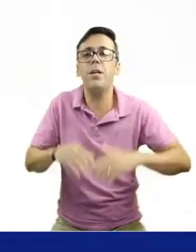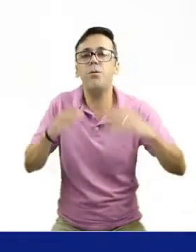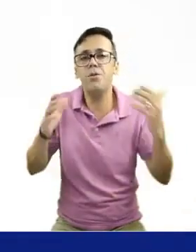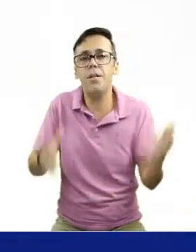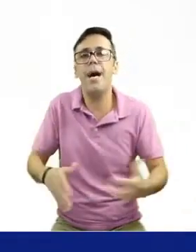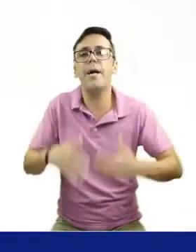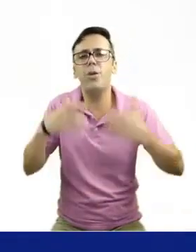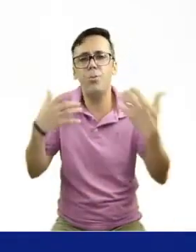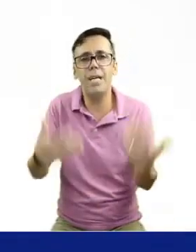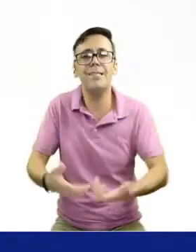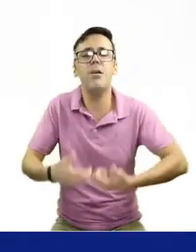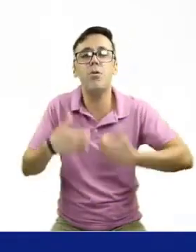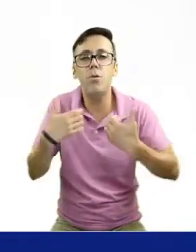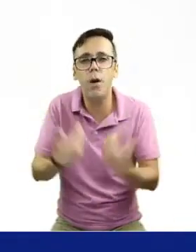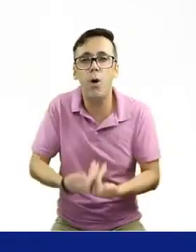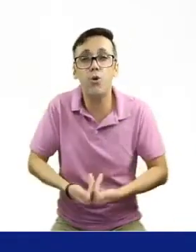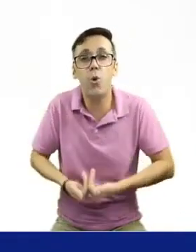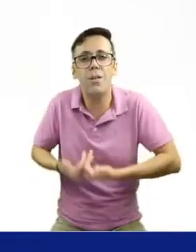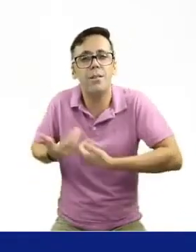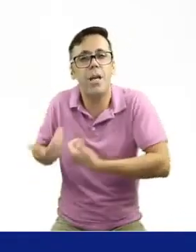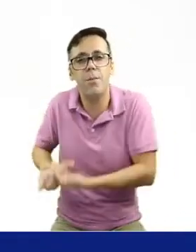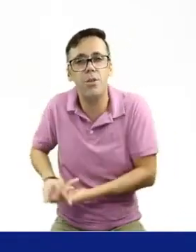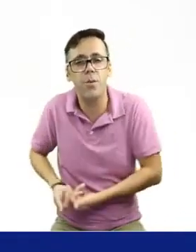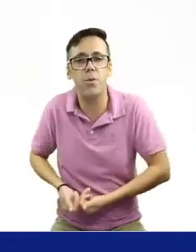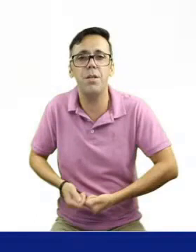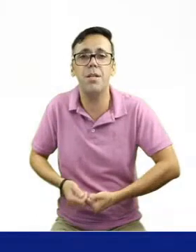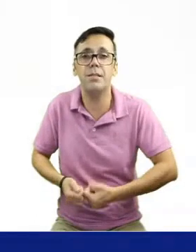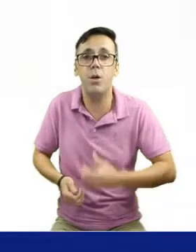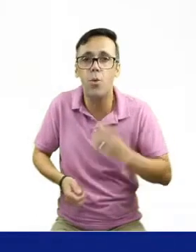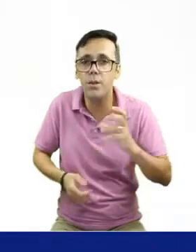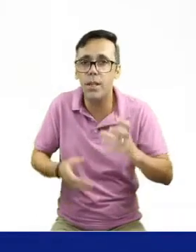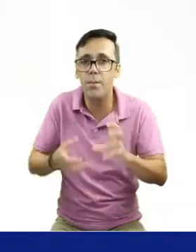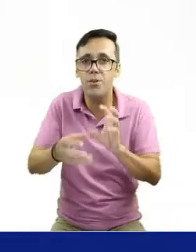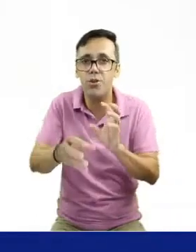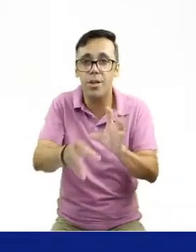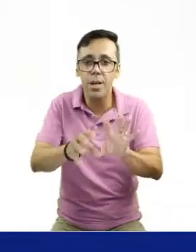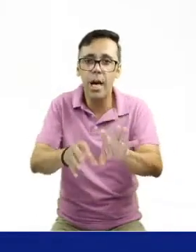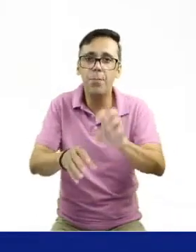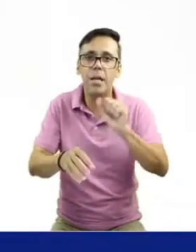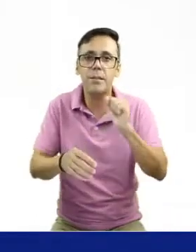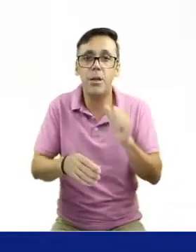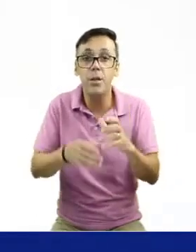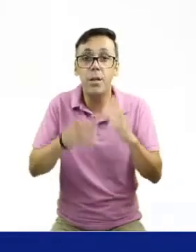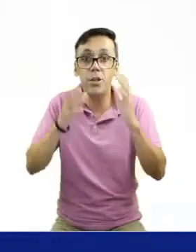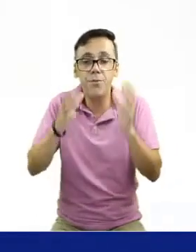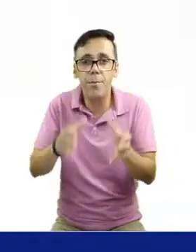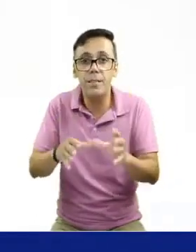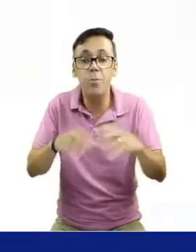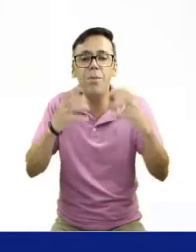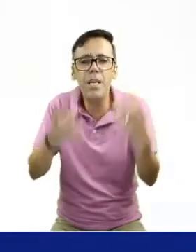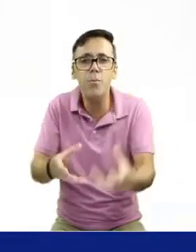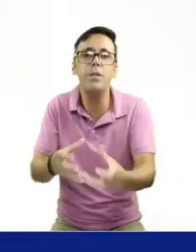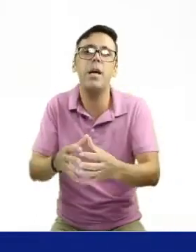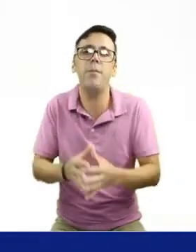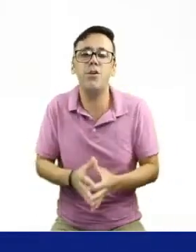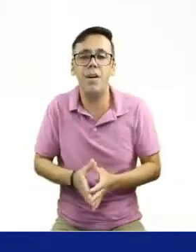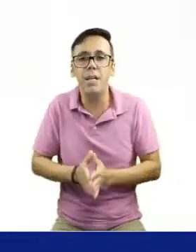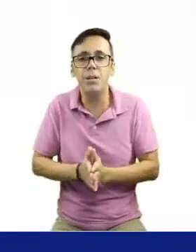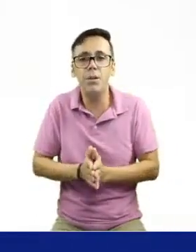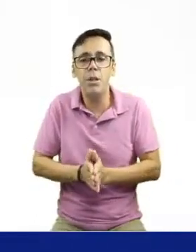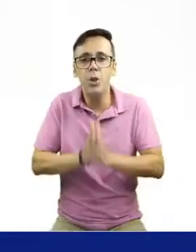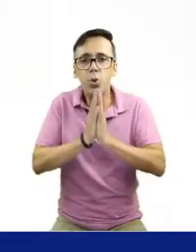numa colorometria no cenário iluminação com o áudio com esquemas de memorização com esquemas de captação de informação